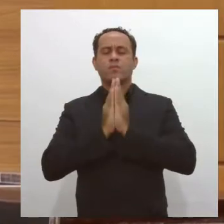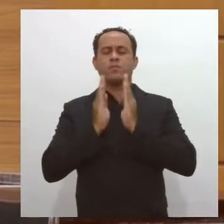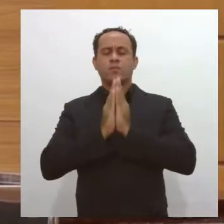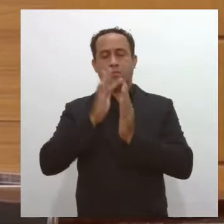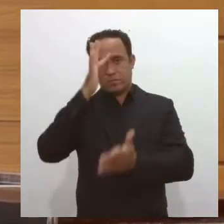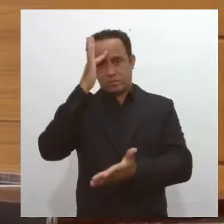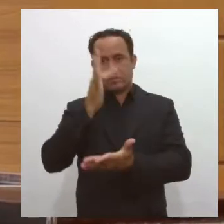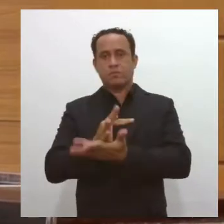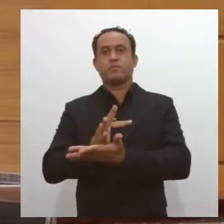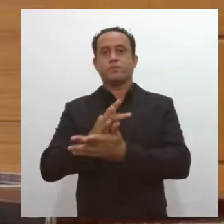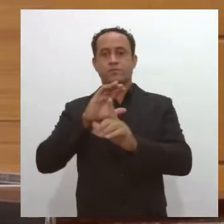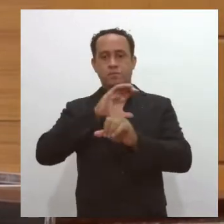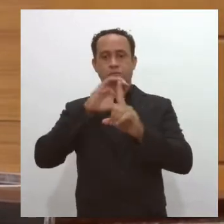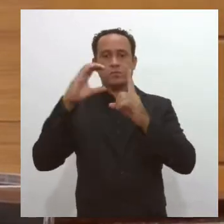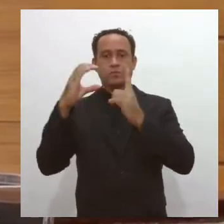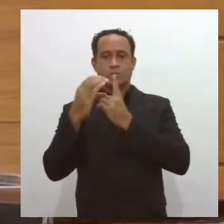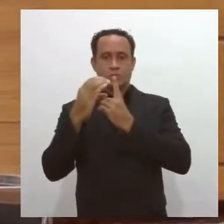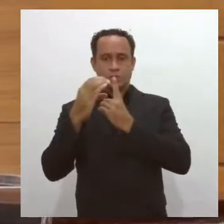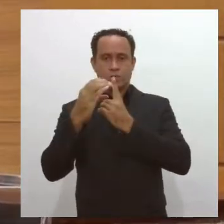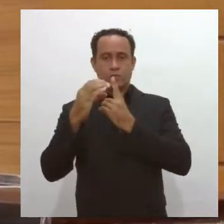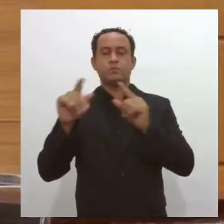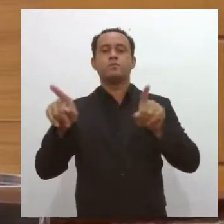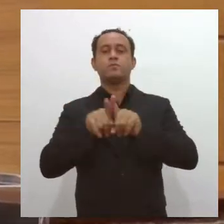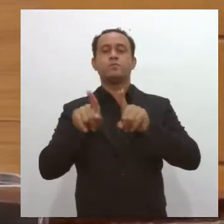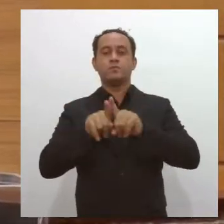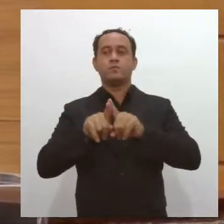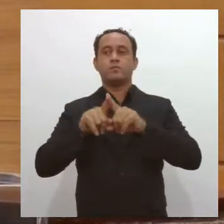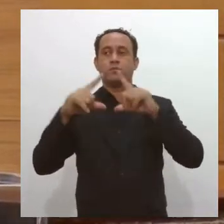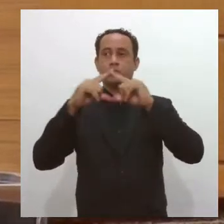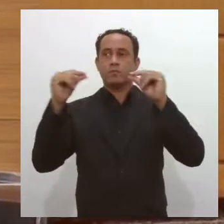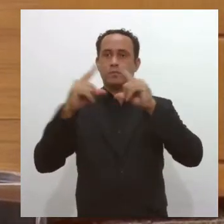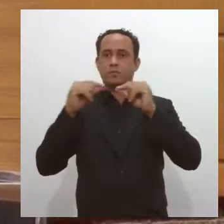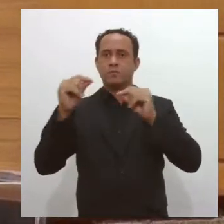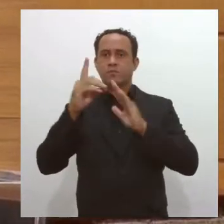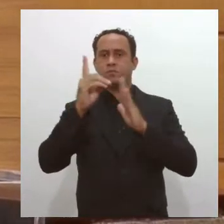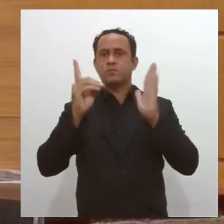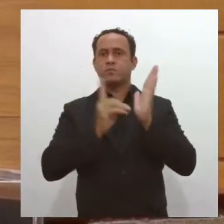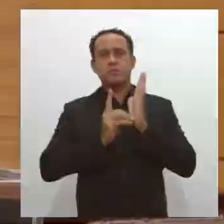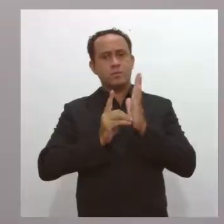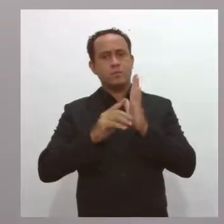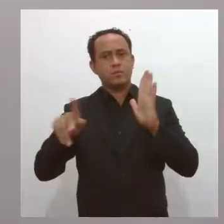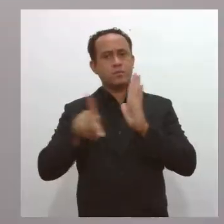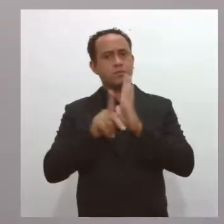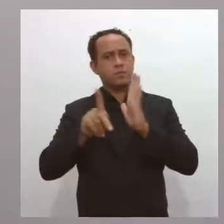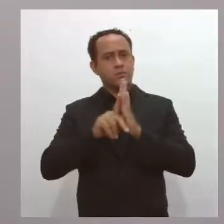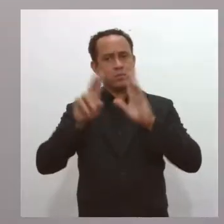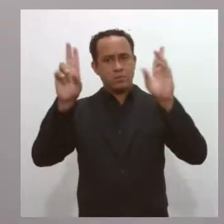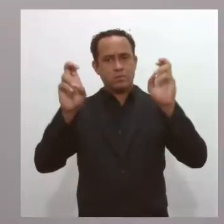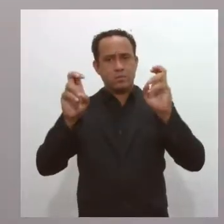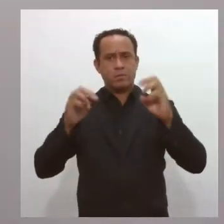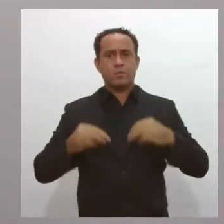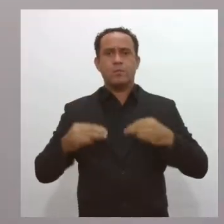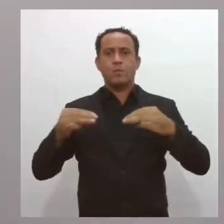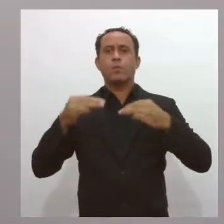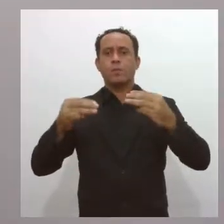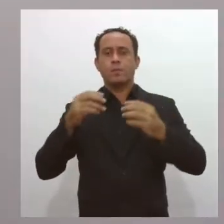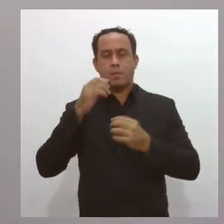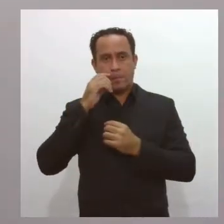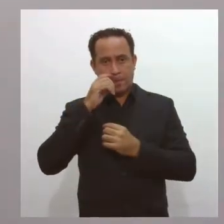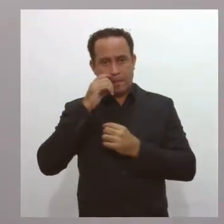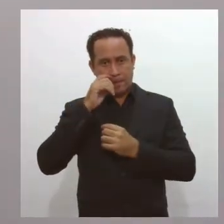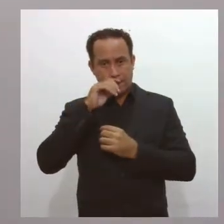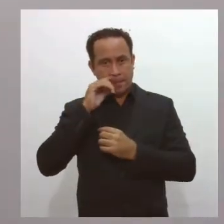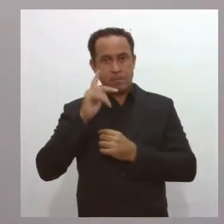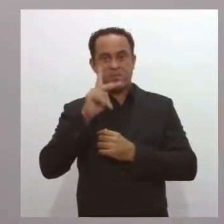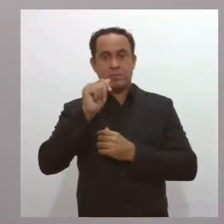sobre a votação no Supremo Tribunal Federal de decretos estaduais relacionados ao tema. O ministro Cássio Nunes, através